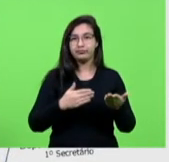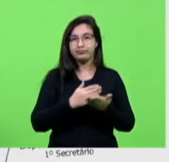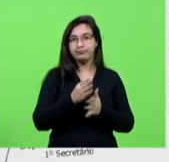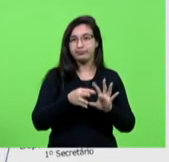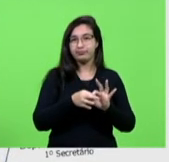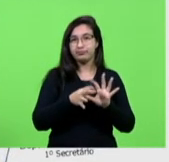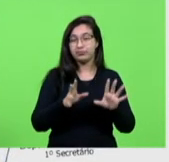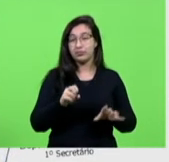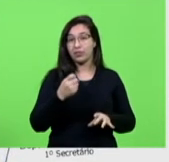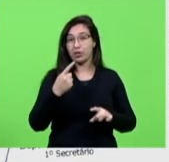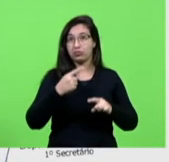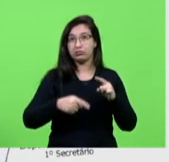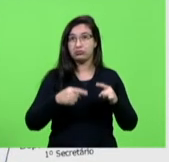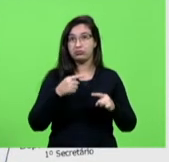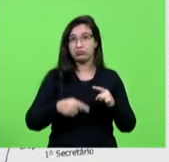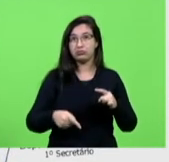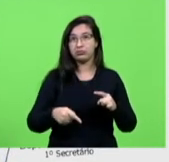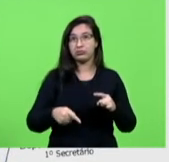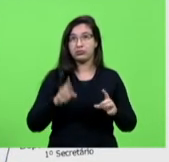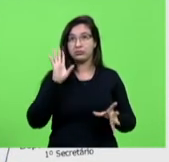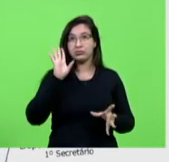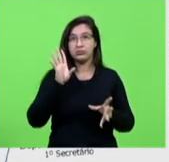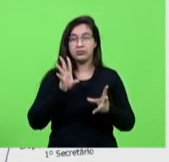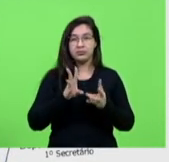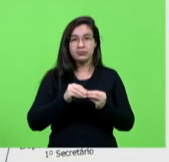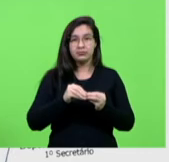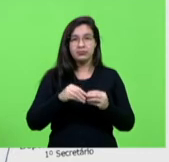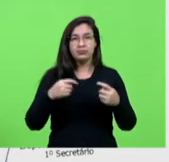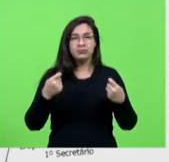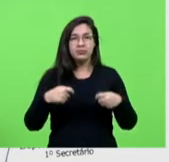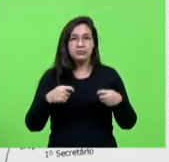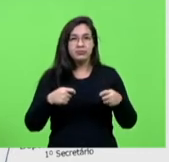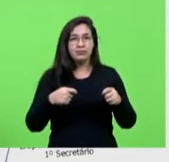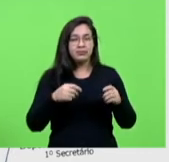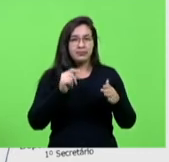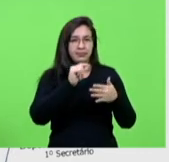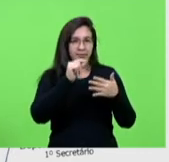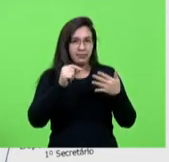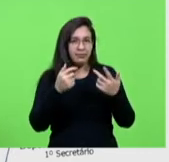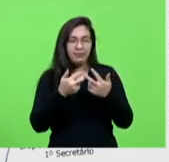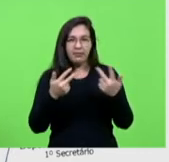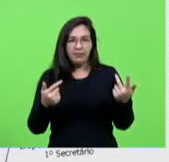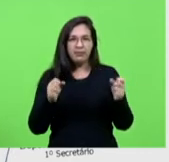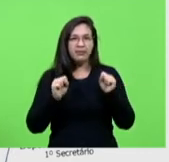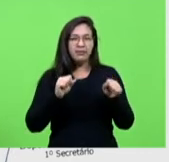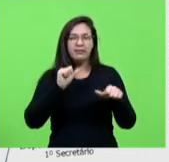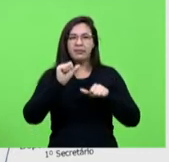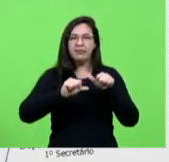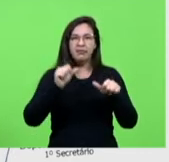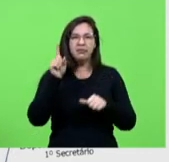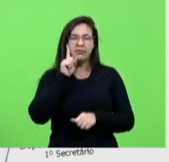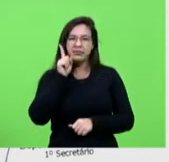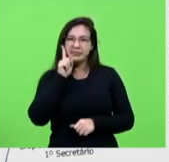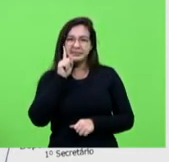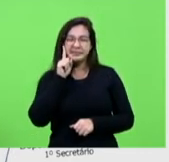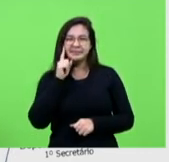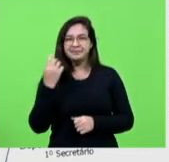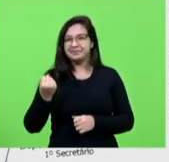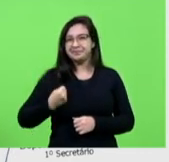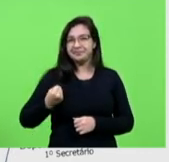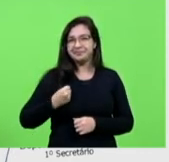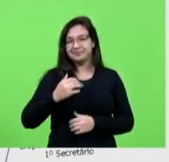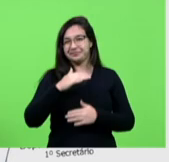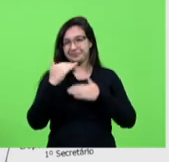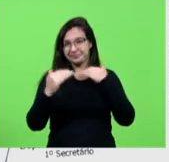de funcionar. Tal conclusão depende de inúmeros fatores que podem se alterar cada dia. tais como o número de